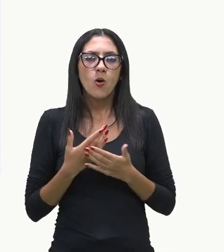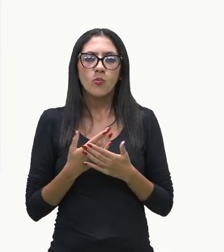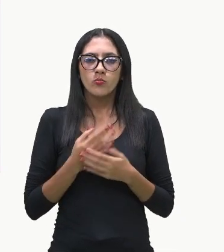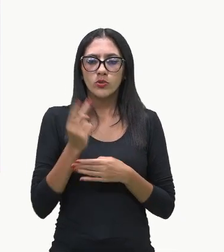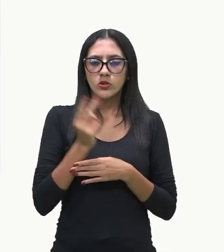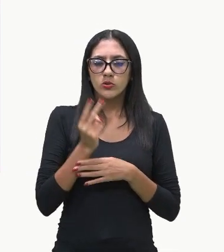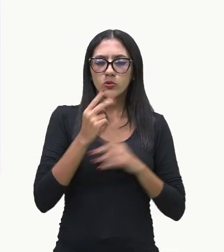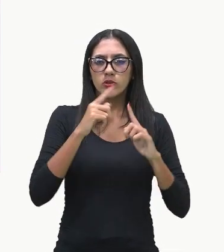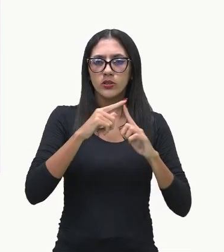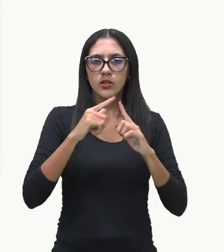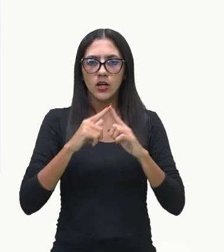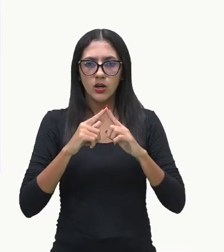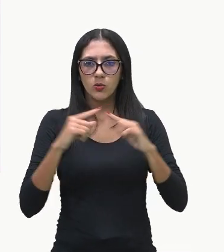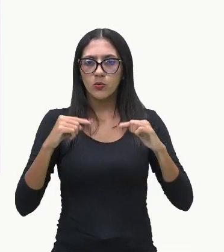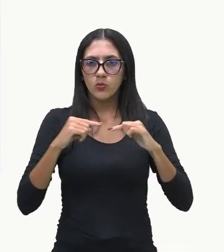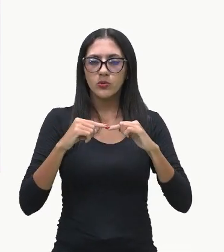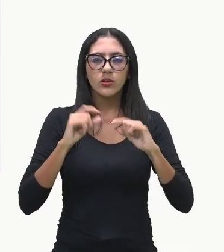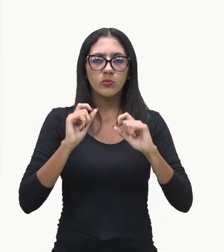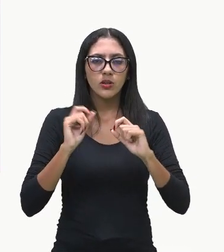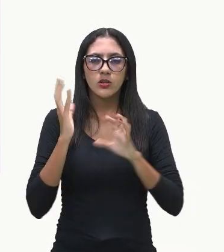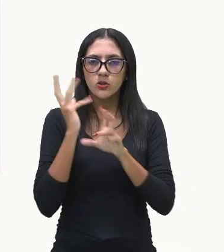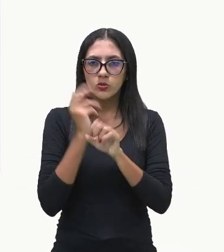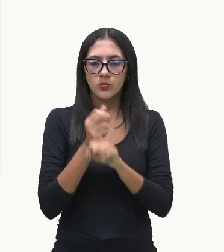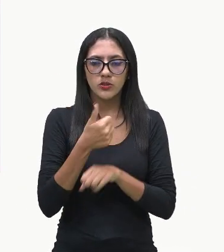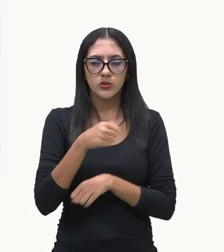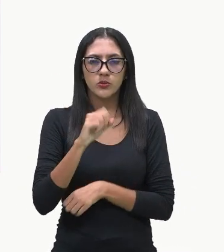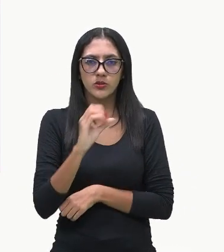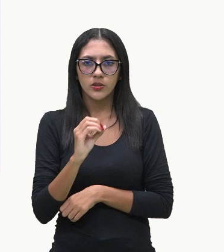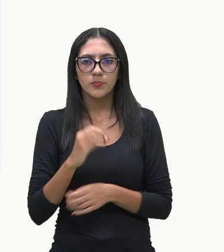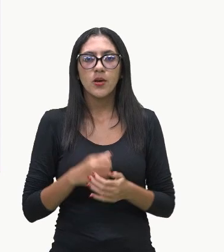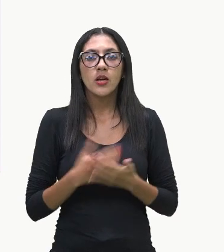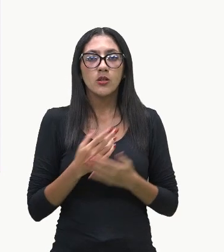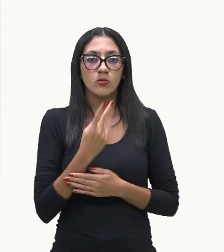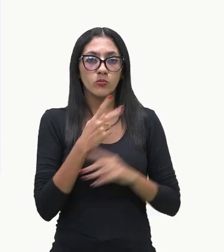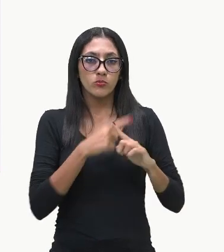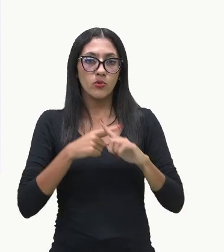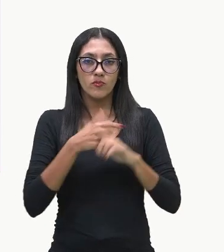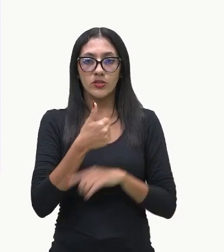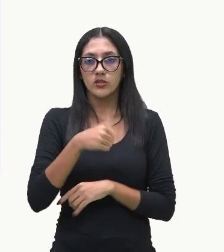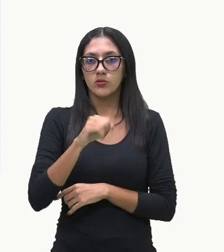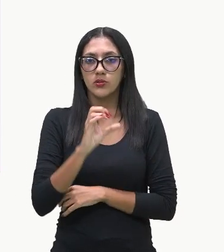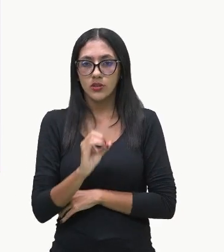internos é quanto? 180. Então, 2 vezes 180,